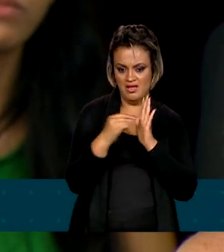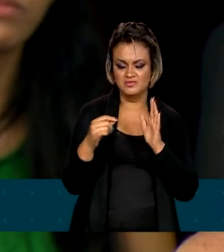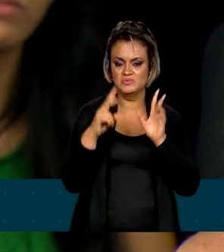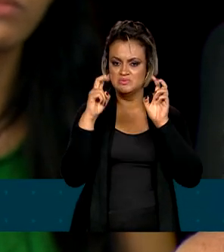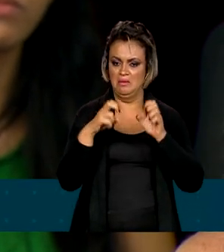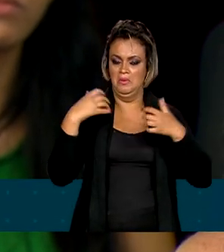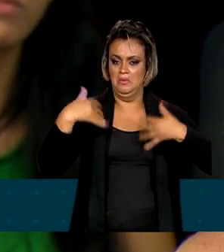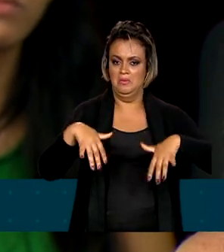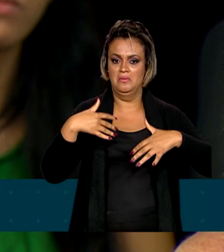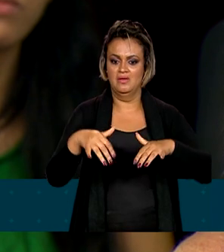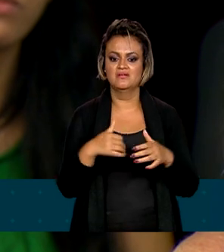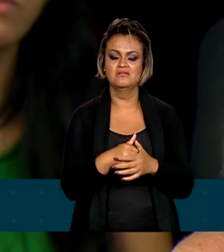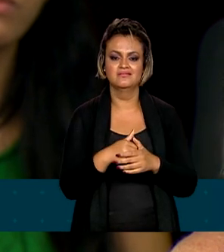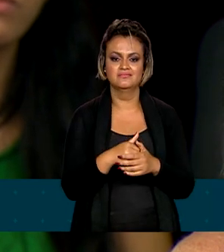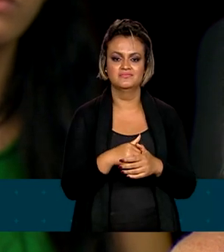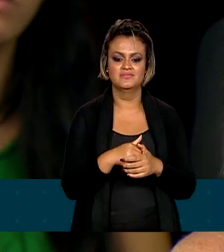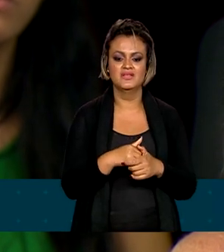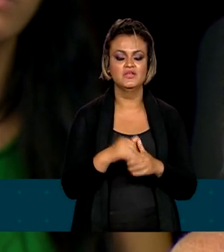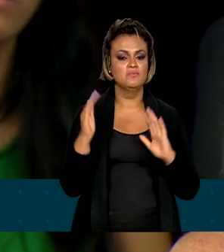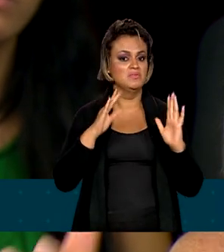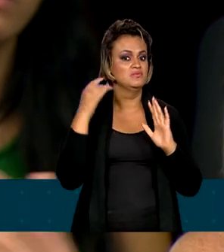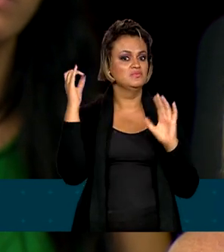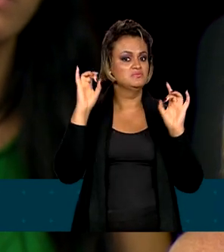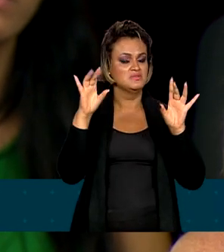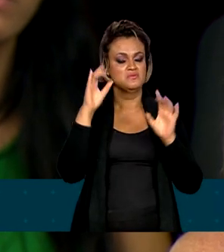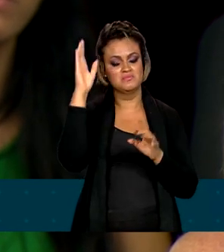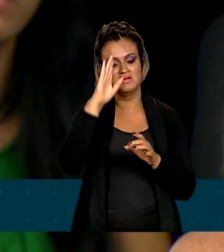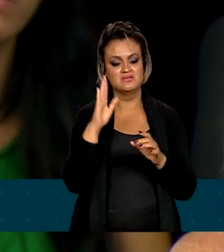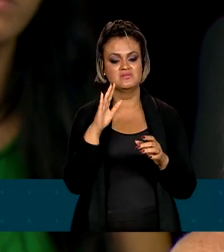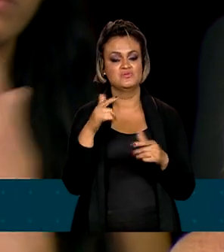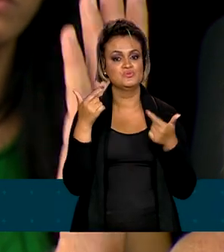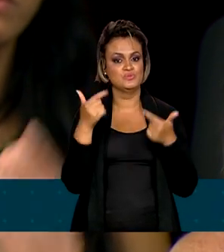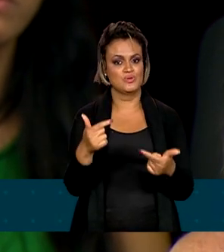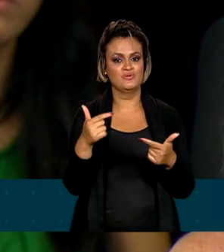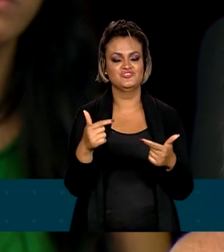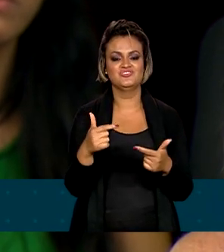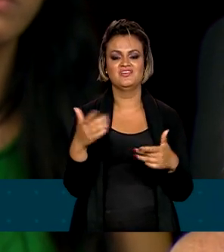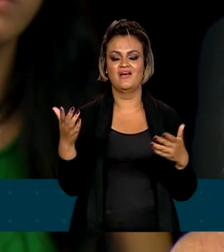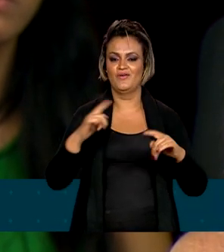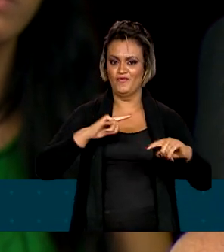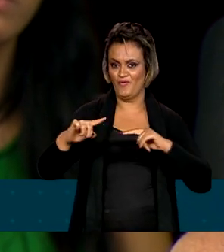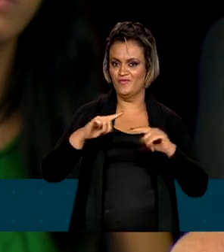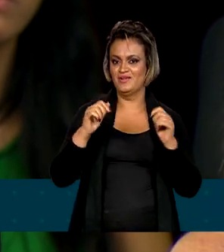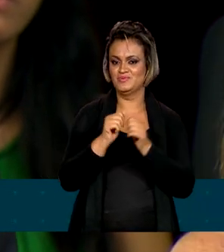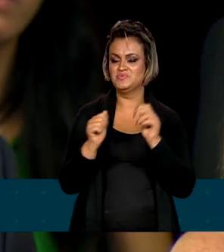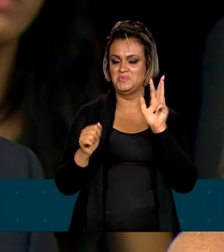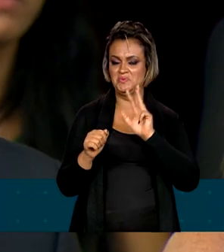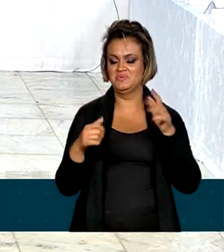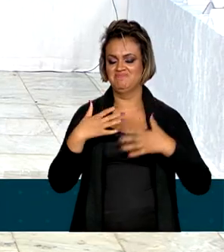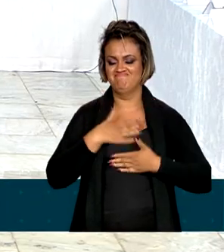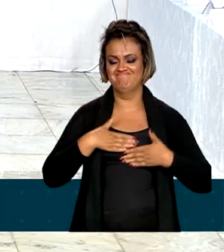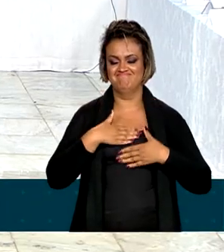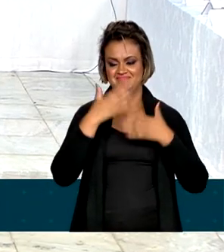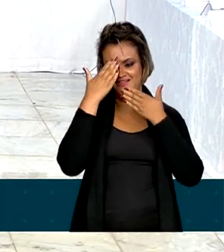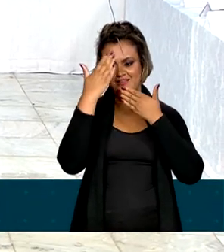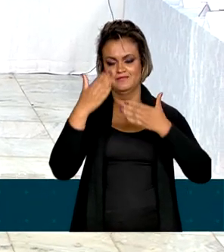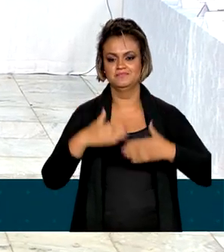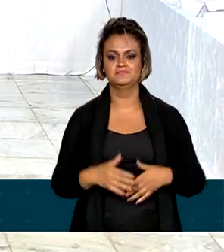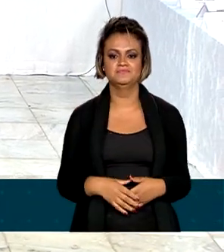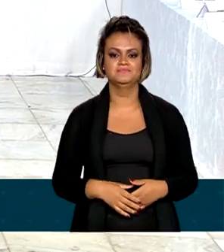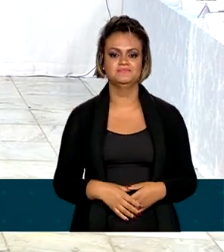tema tão nobre e num momento especial do Brasil. E que sorte a minha que vou poder governar com o Lula presidente. Muito obrigado.